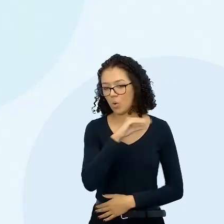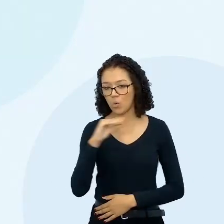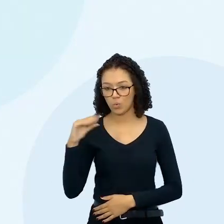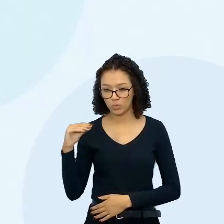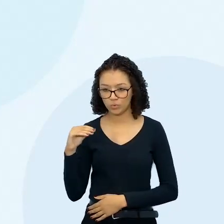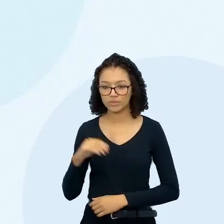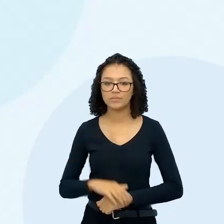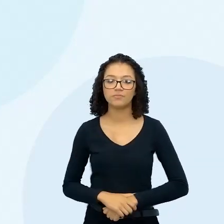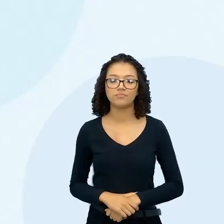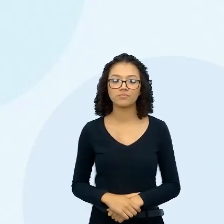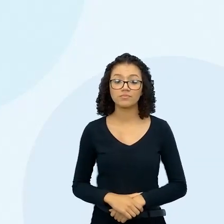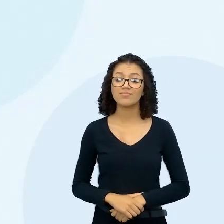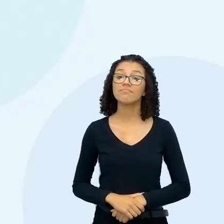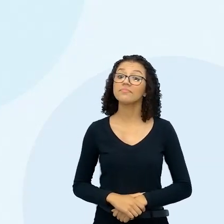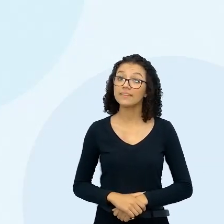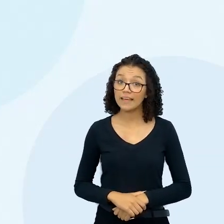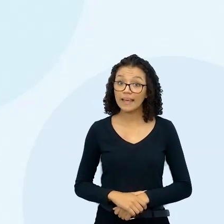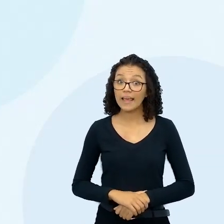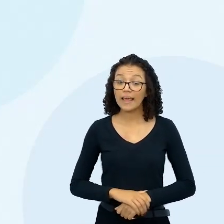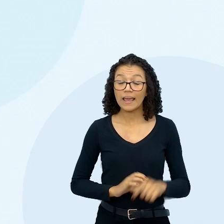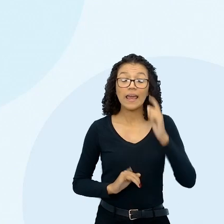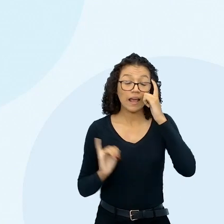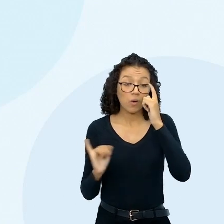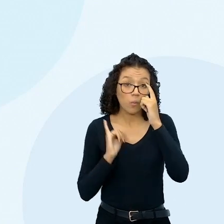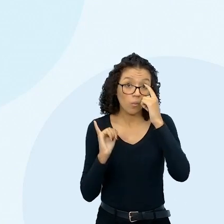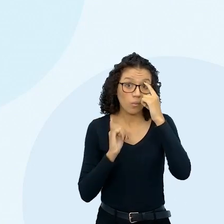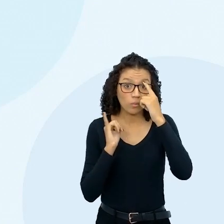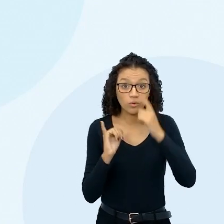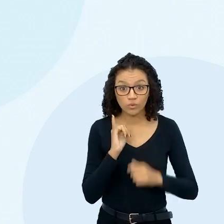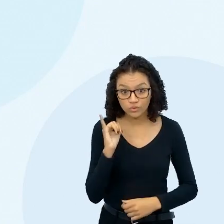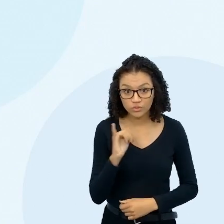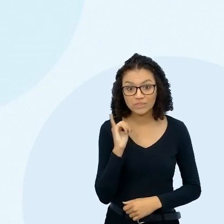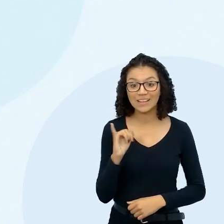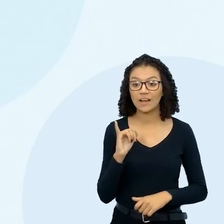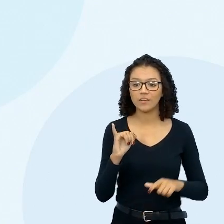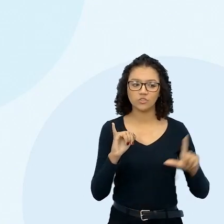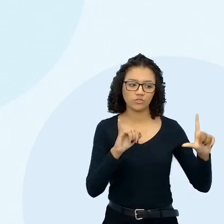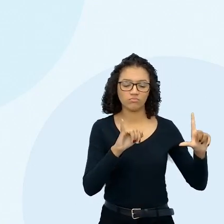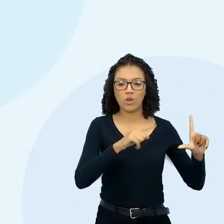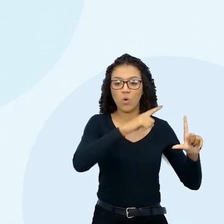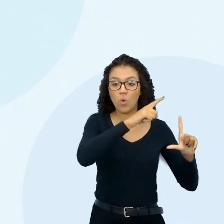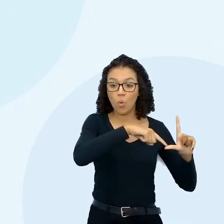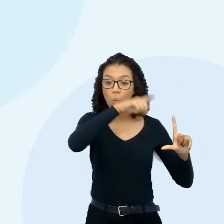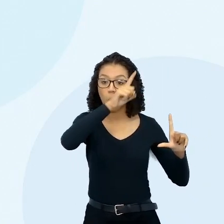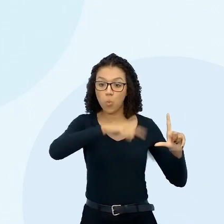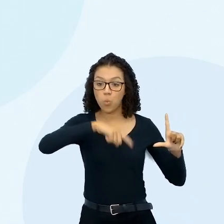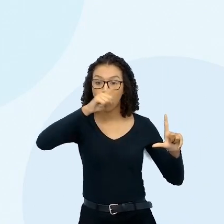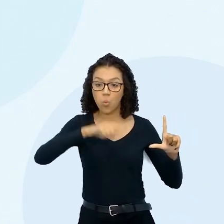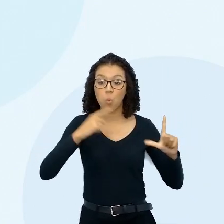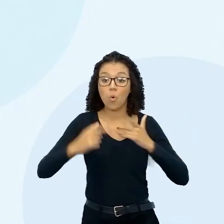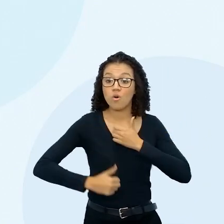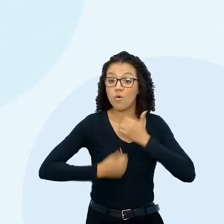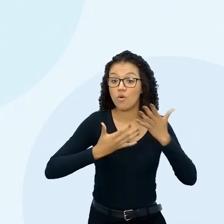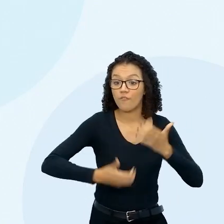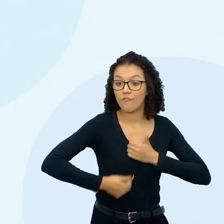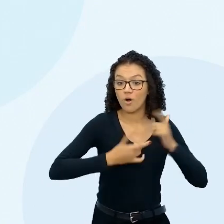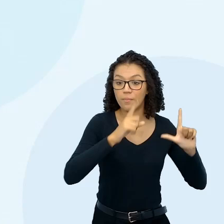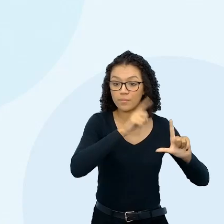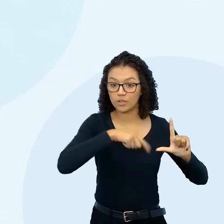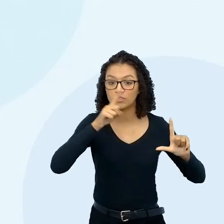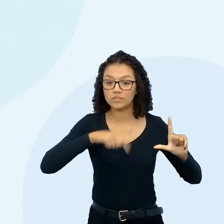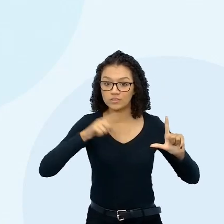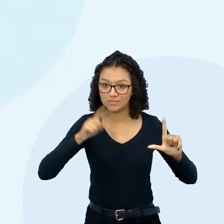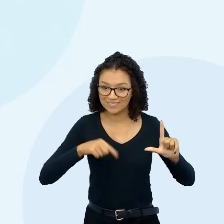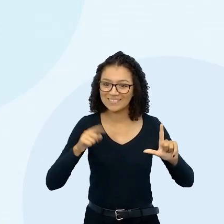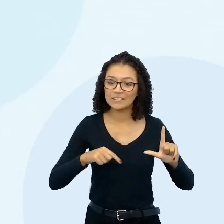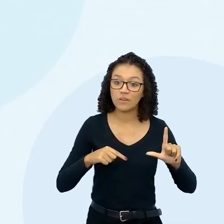bem importante, né, professores, trazer, né, gráficos, né, para também mobilizar outras habilidades e também